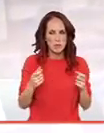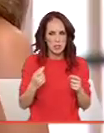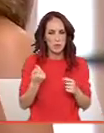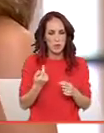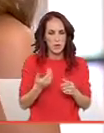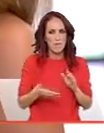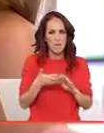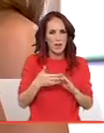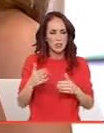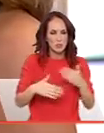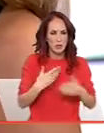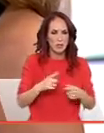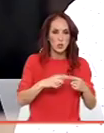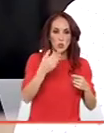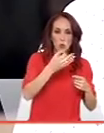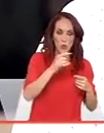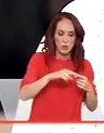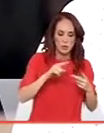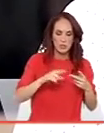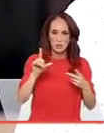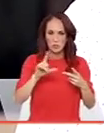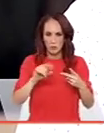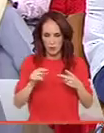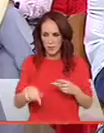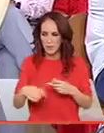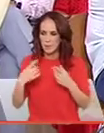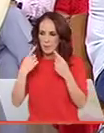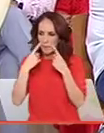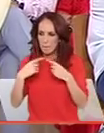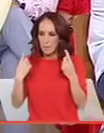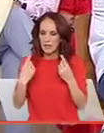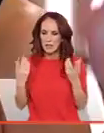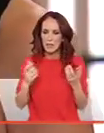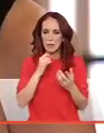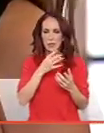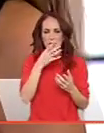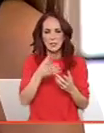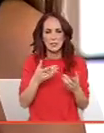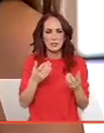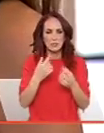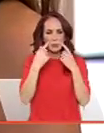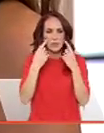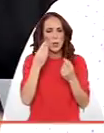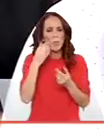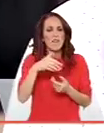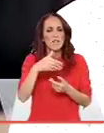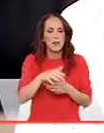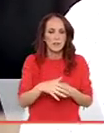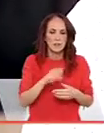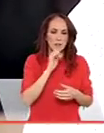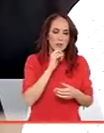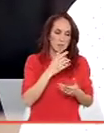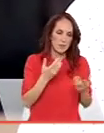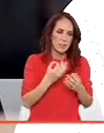praia estampar o porto como para lisboa vai ser um espetáculo todos vendo alguma coisa dos concertos poço